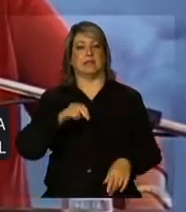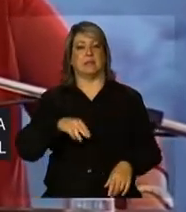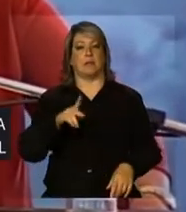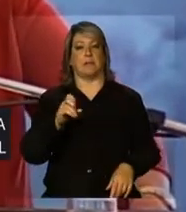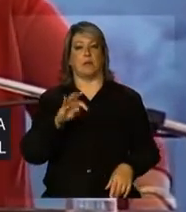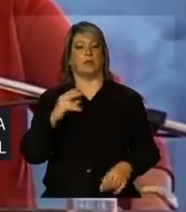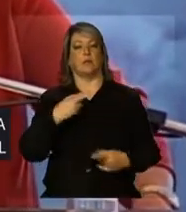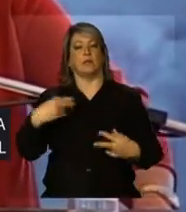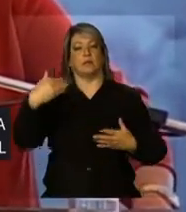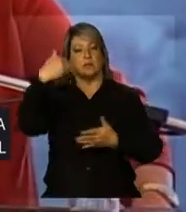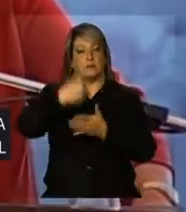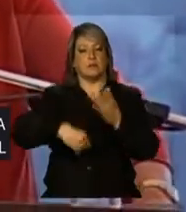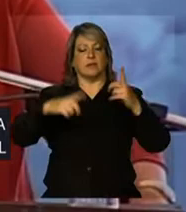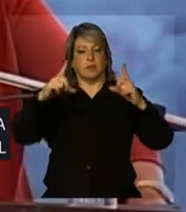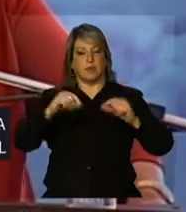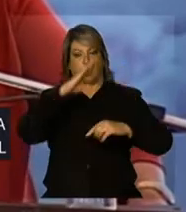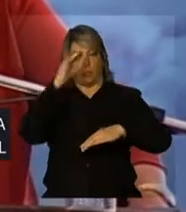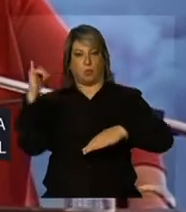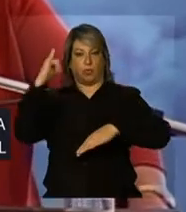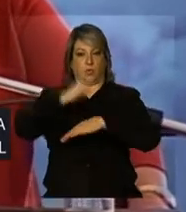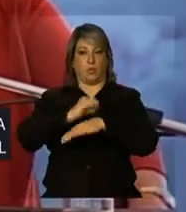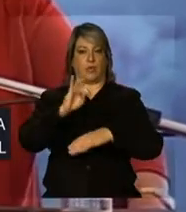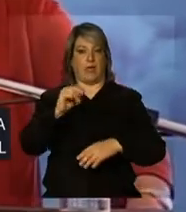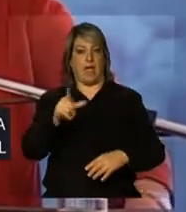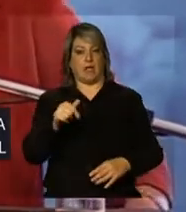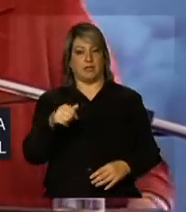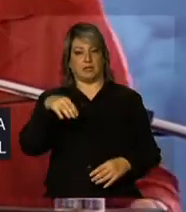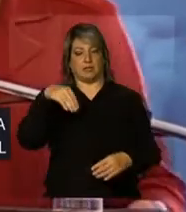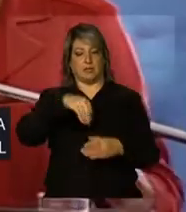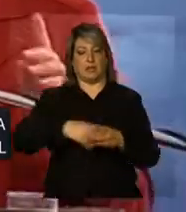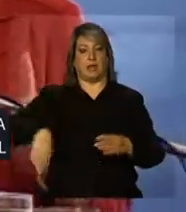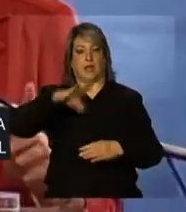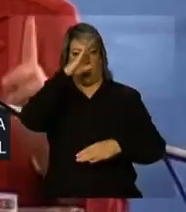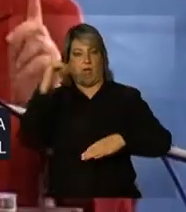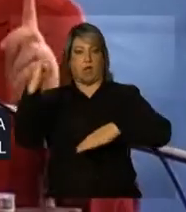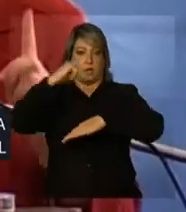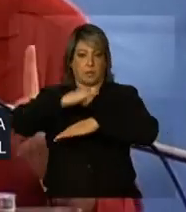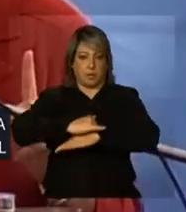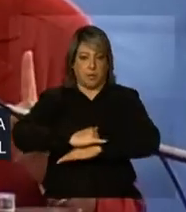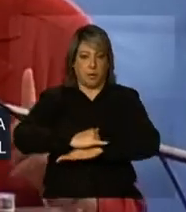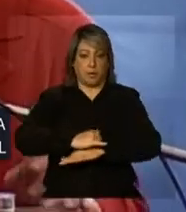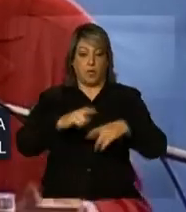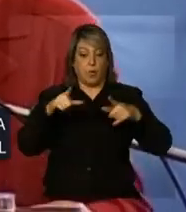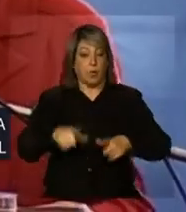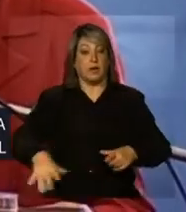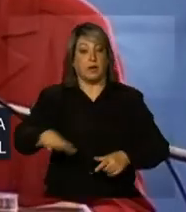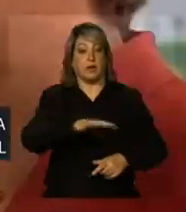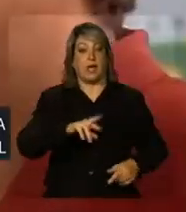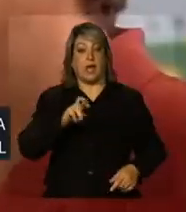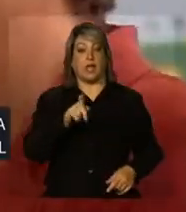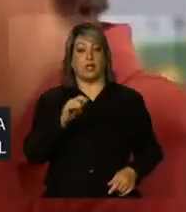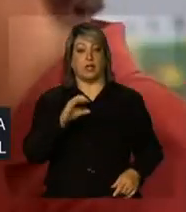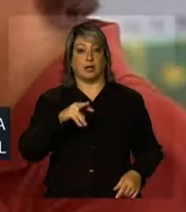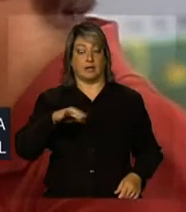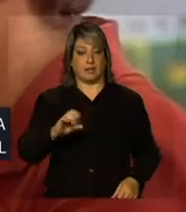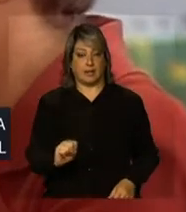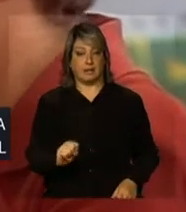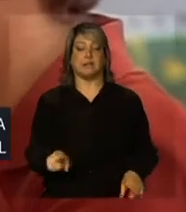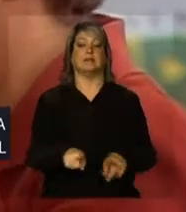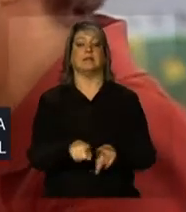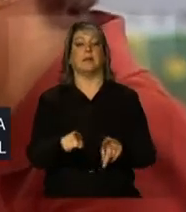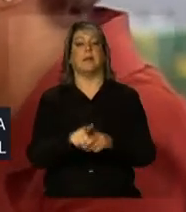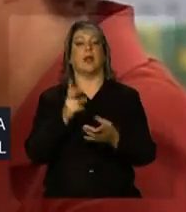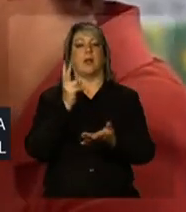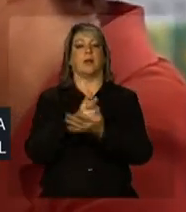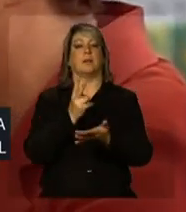a águia aeroviários nos aeroportos dos aeroportos regionais e ao